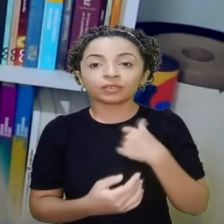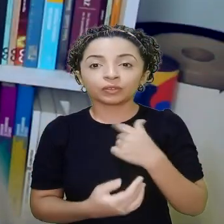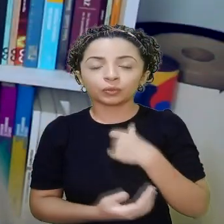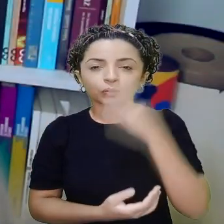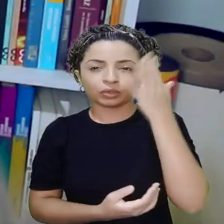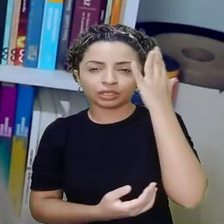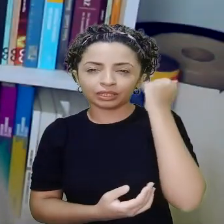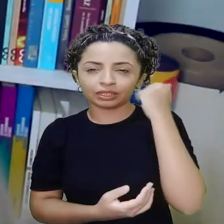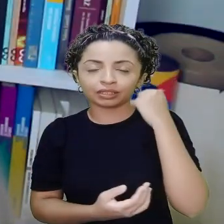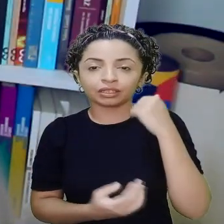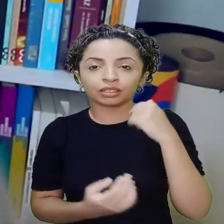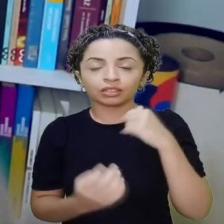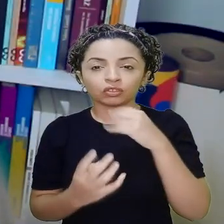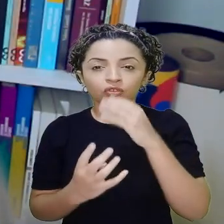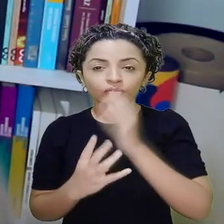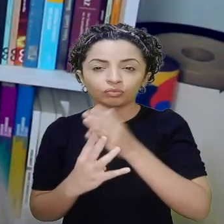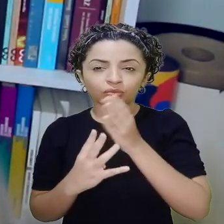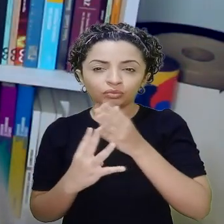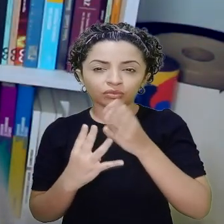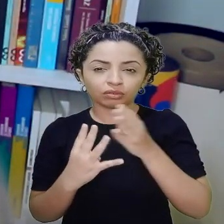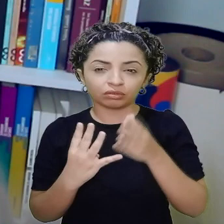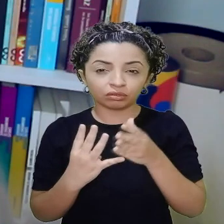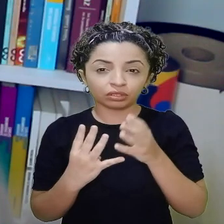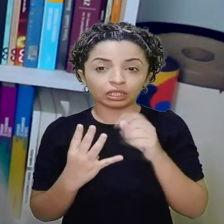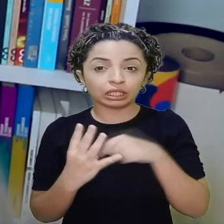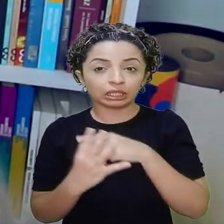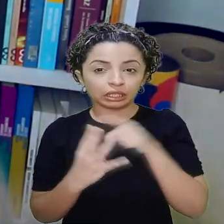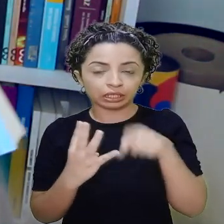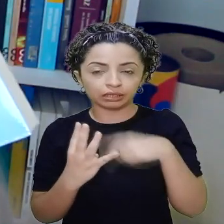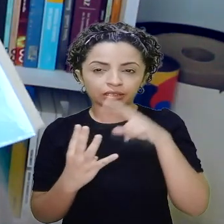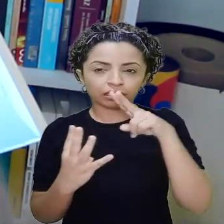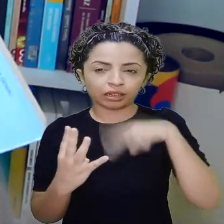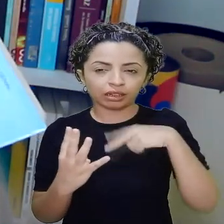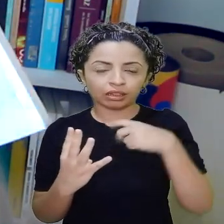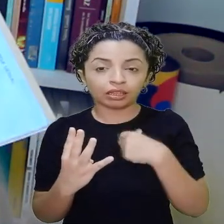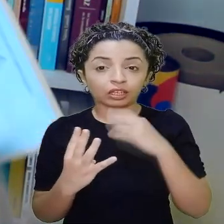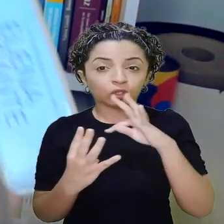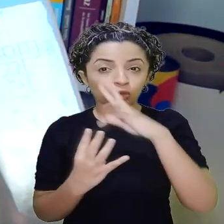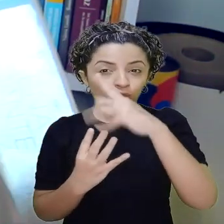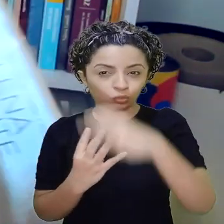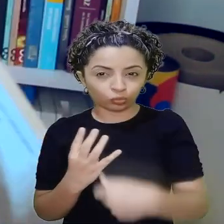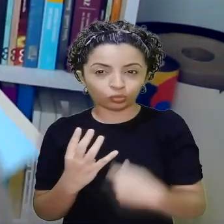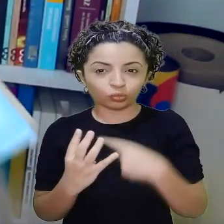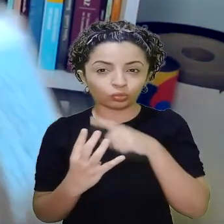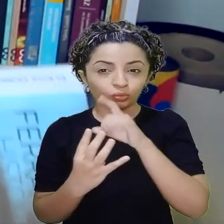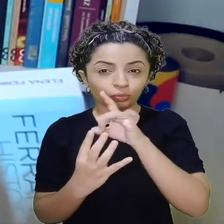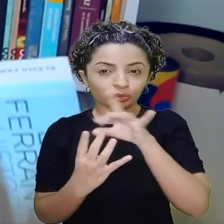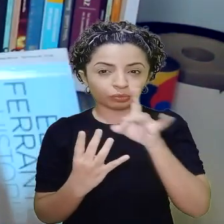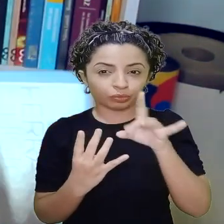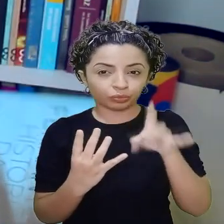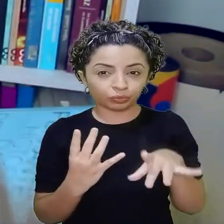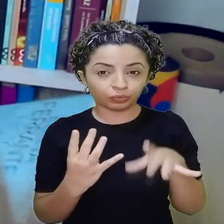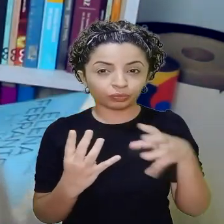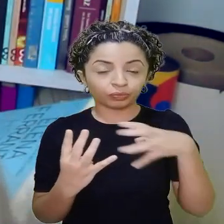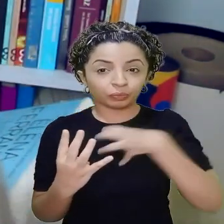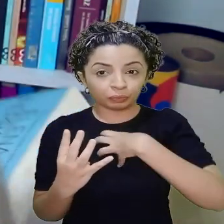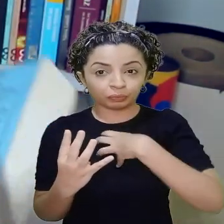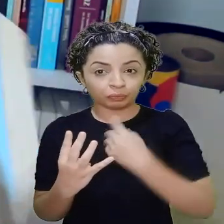divisão de cada um desses livros fazendo a leitura desse 4º volume. Todos eles têm uma